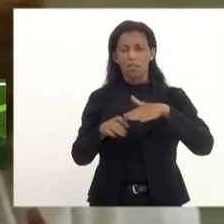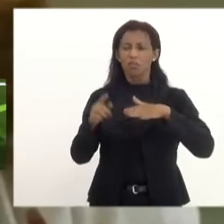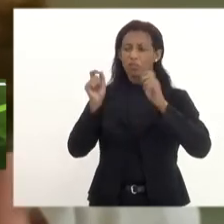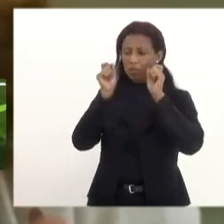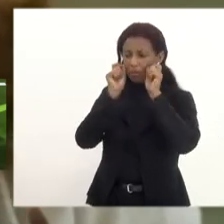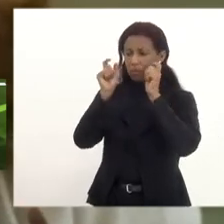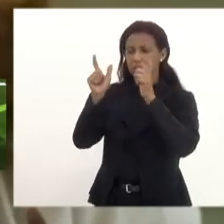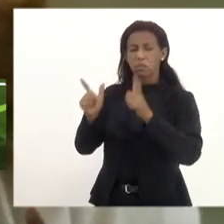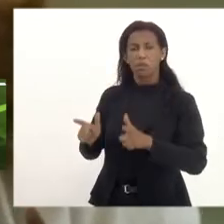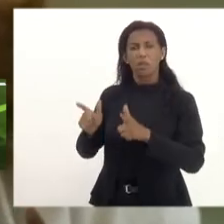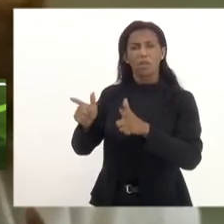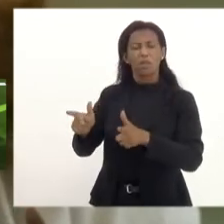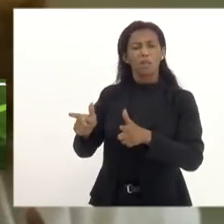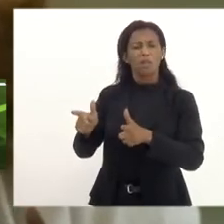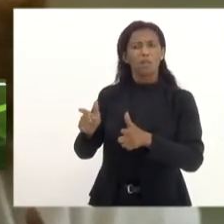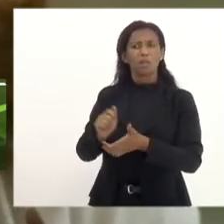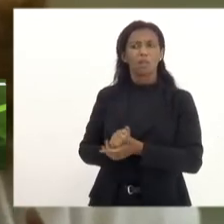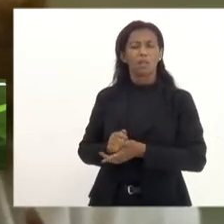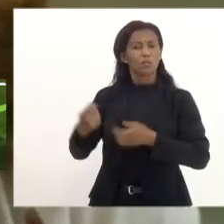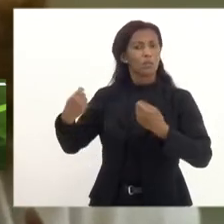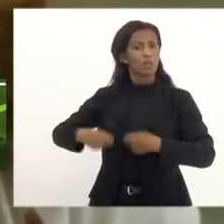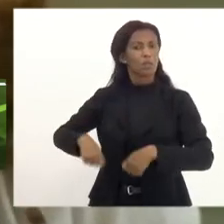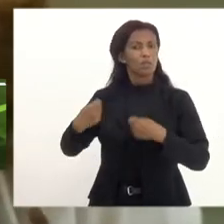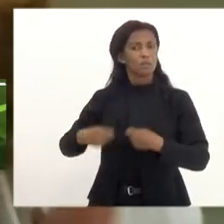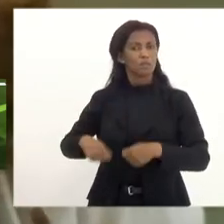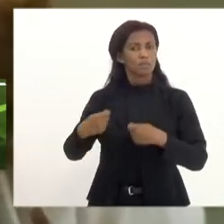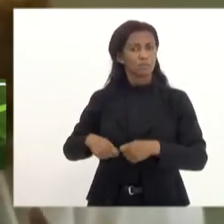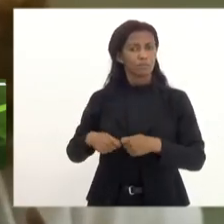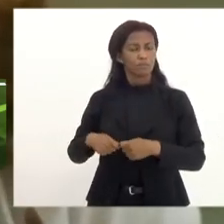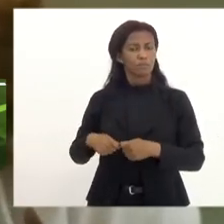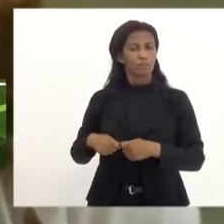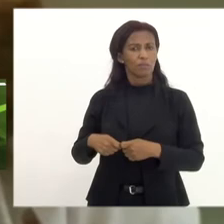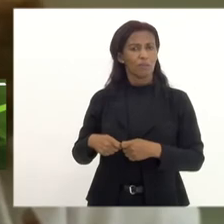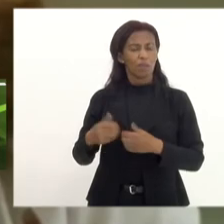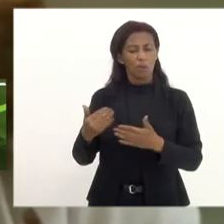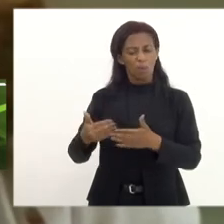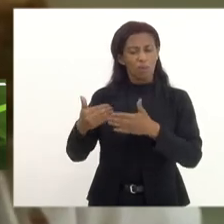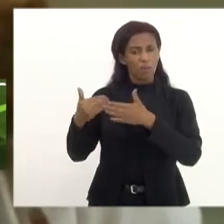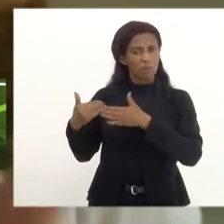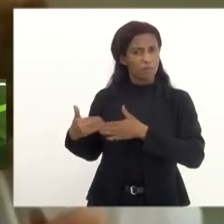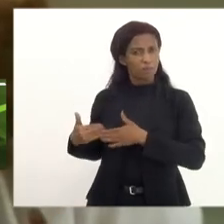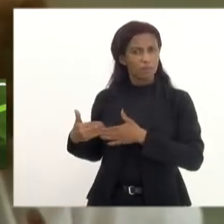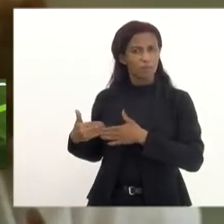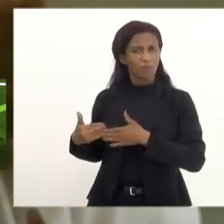alertadas da sua necessidade com a mesma antecedência,